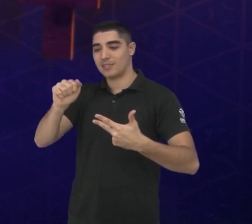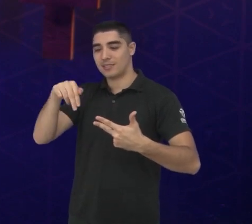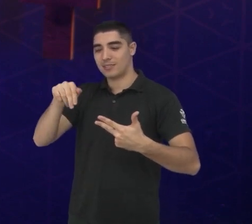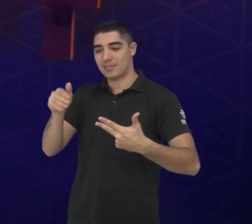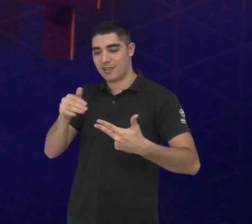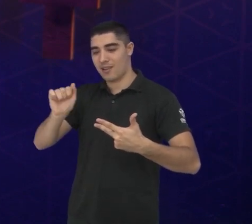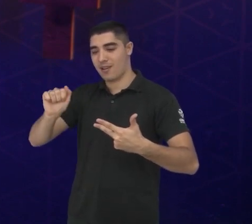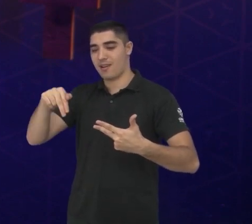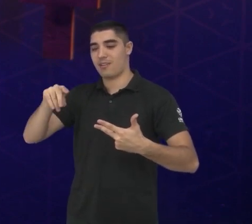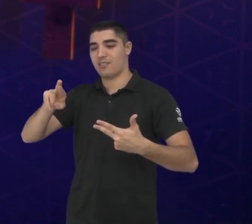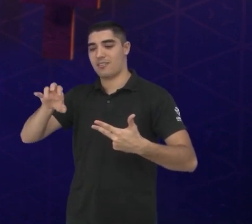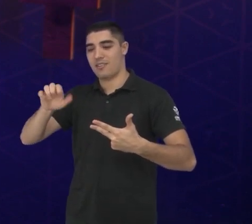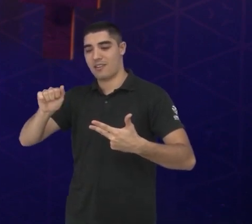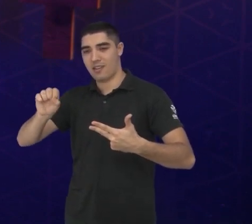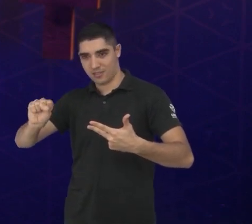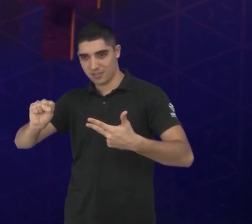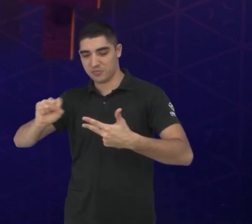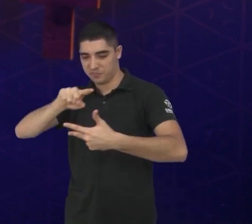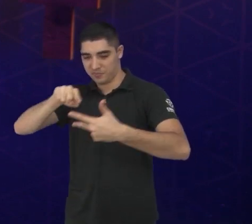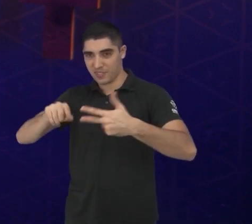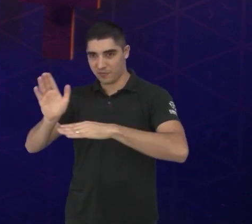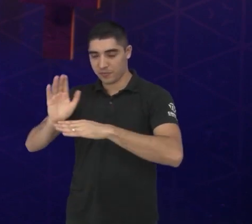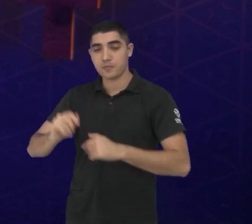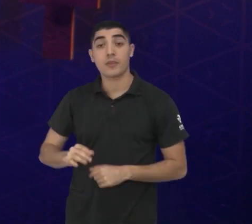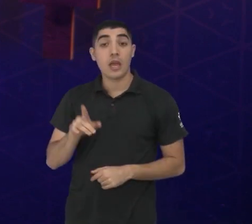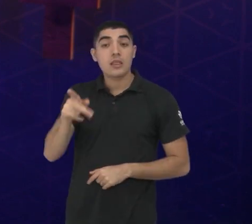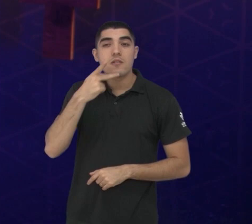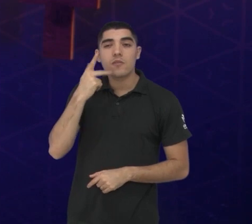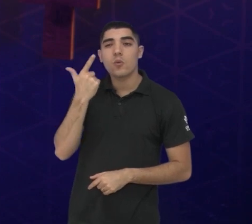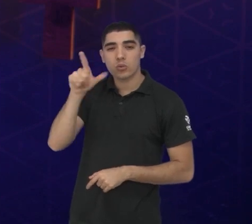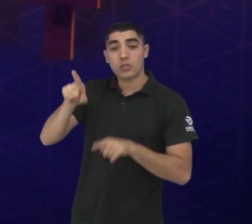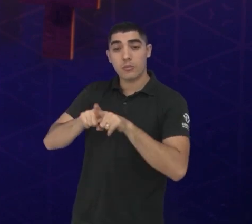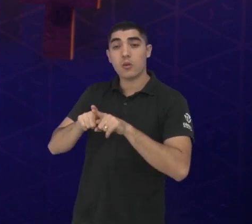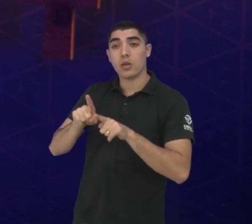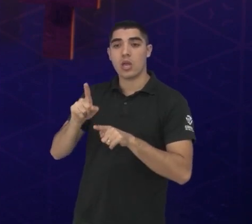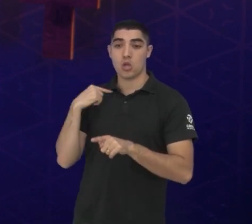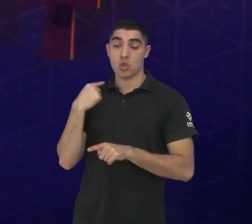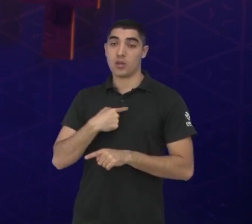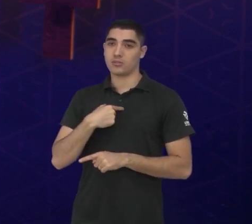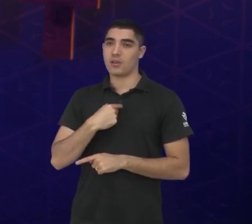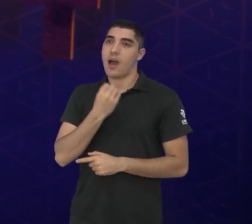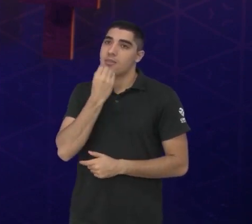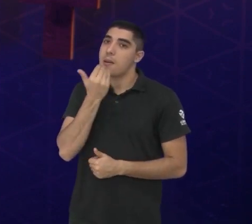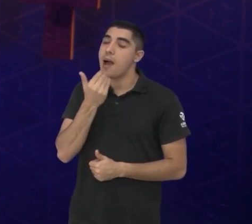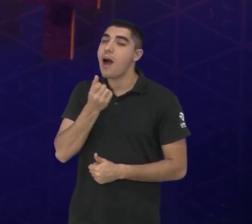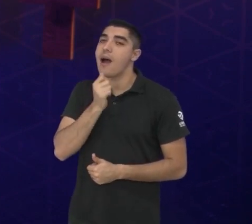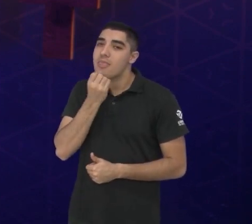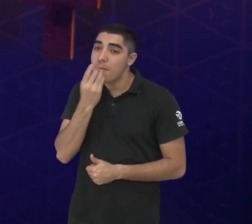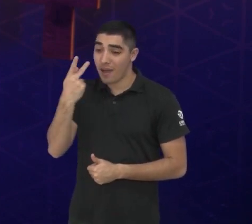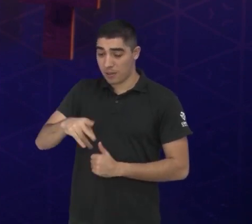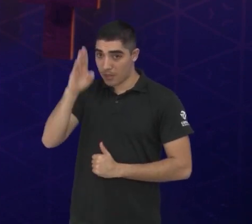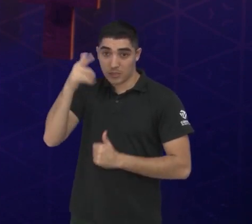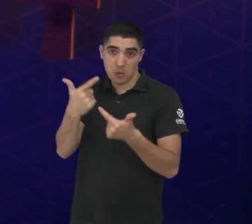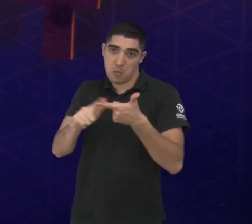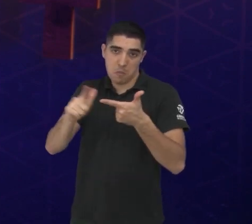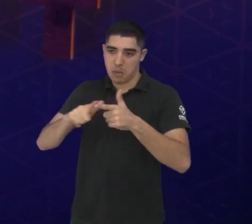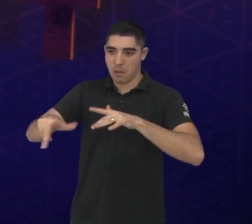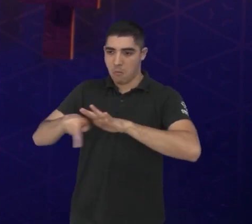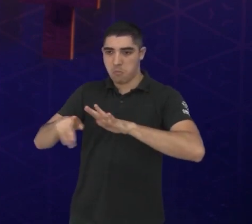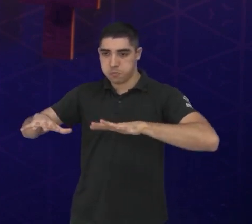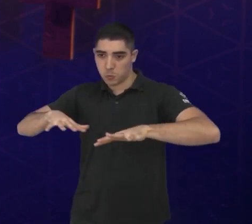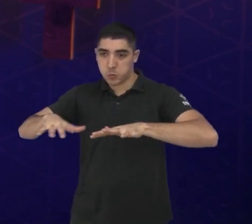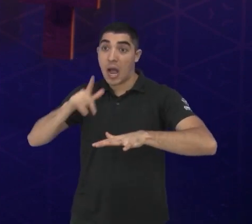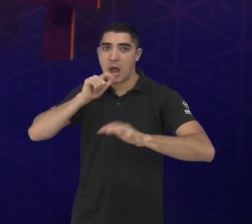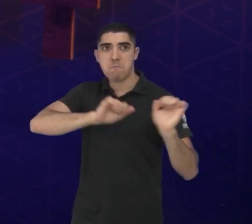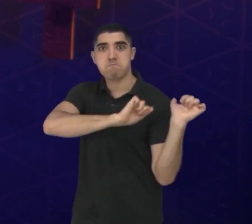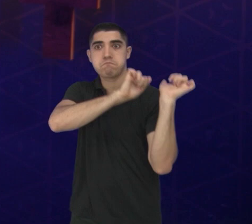né, Tami, você falou de algumas dicas para o pessoal se precaver. Felizmente a gente não tem problema de tsunami aqui no Brasil, mas de repente